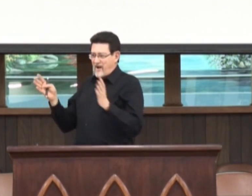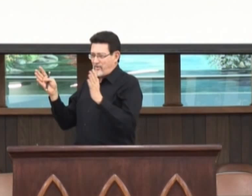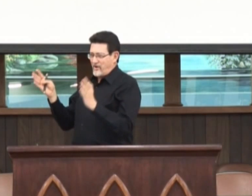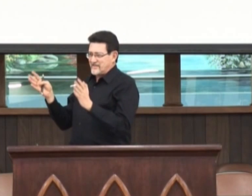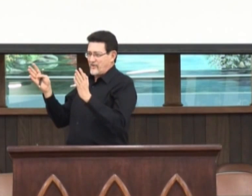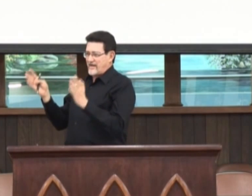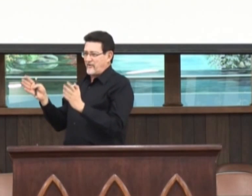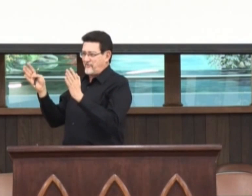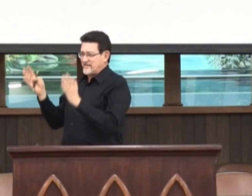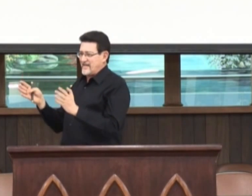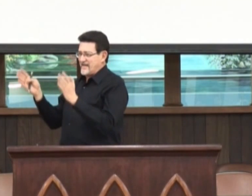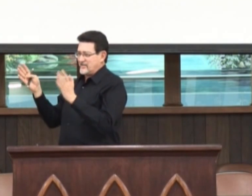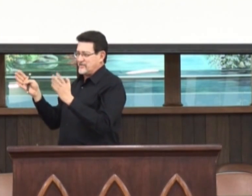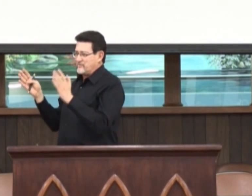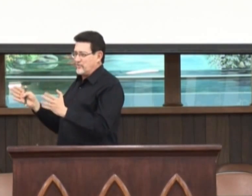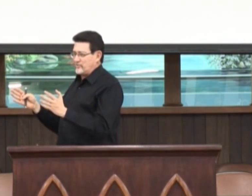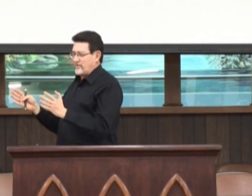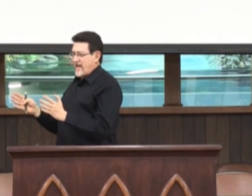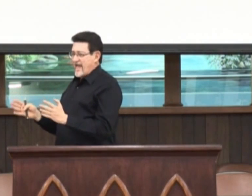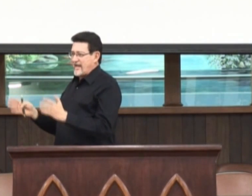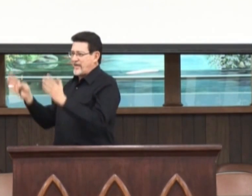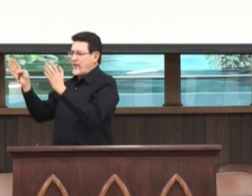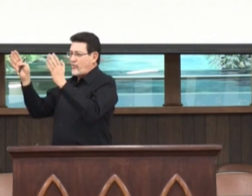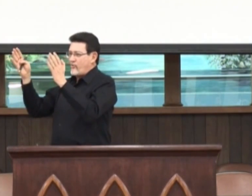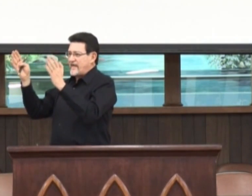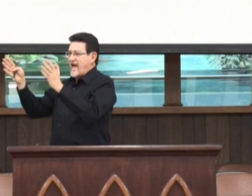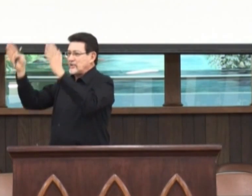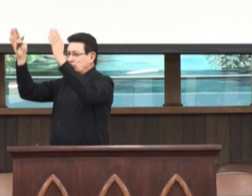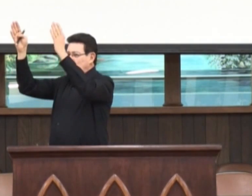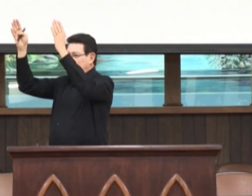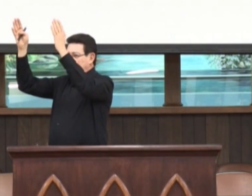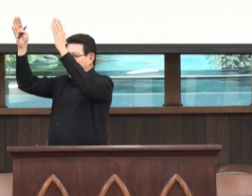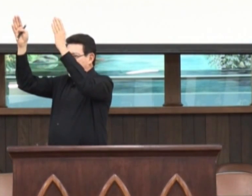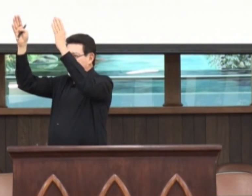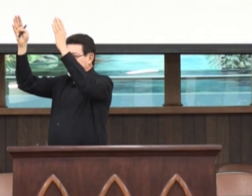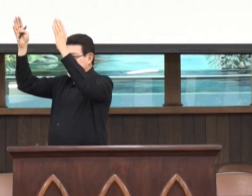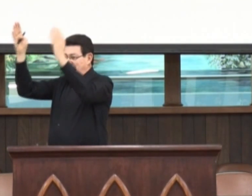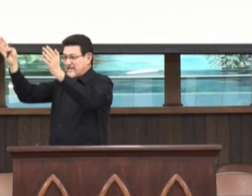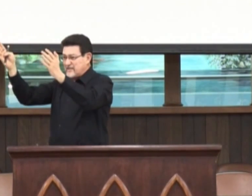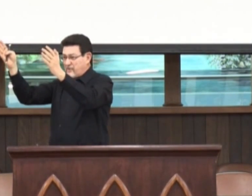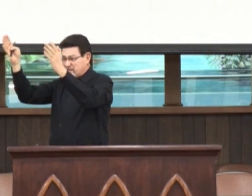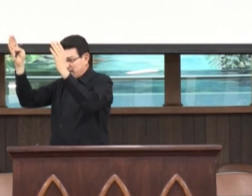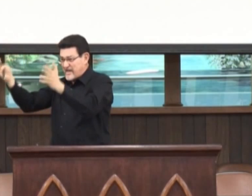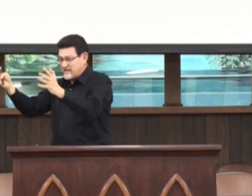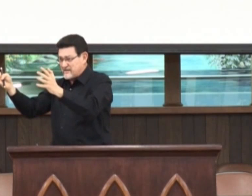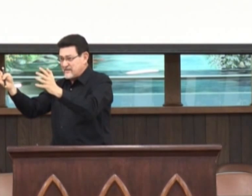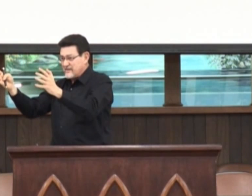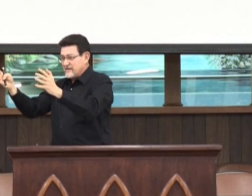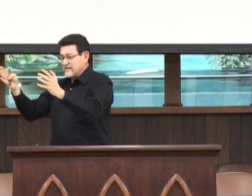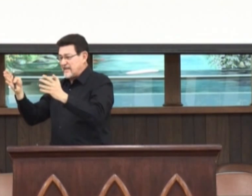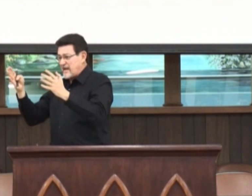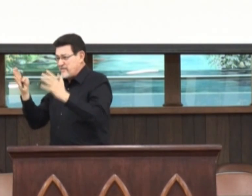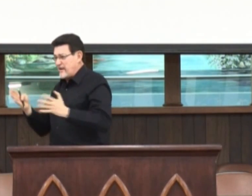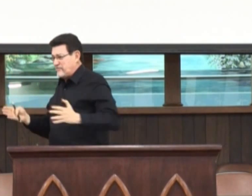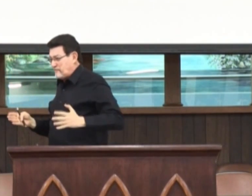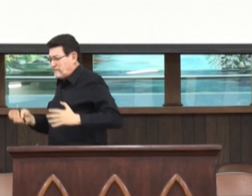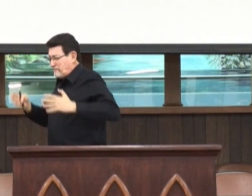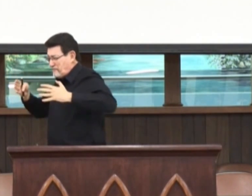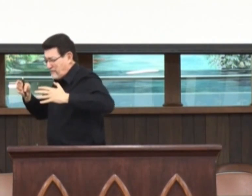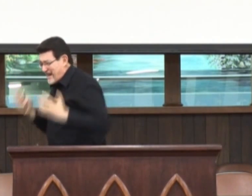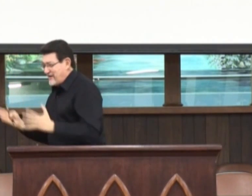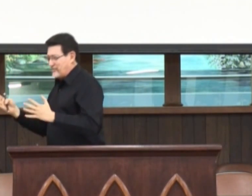Se há uma coisa que eu quero fazer neste mundo, é que com que a vontade de vocês seja a